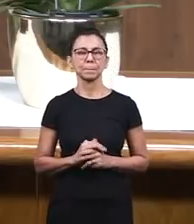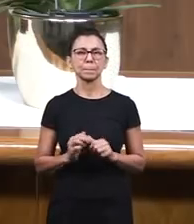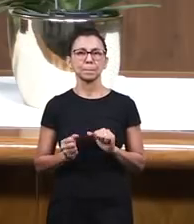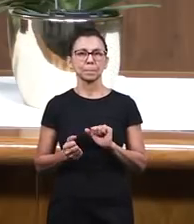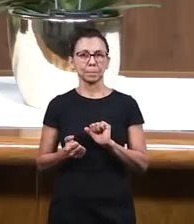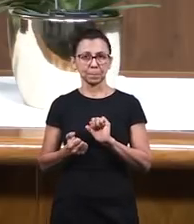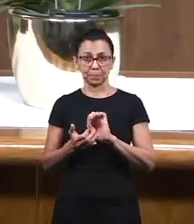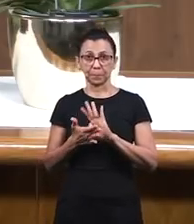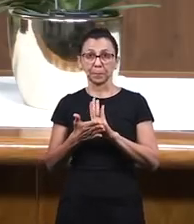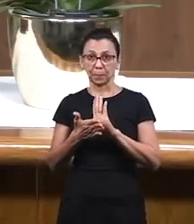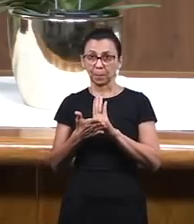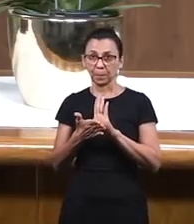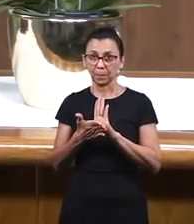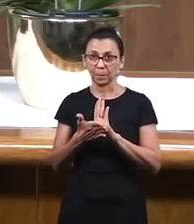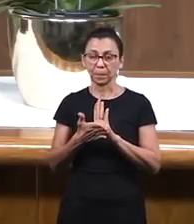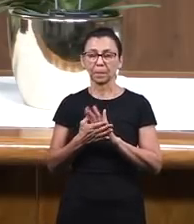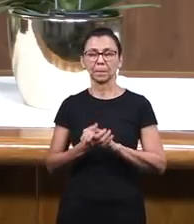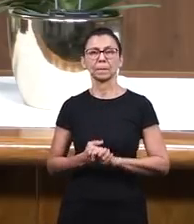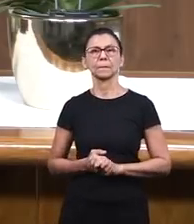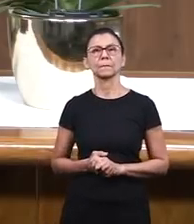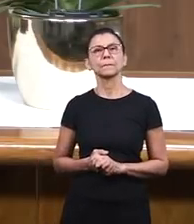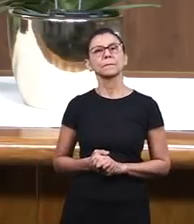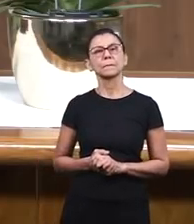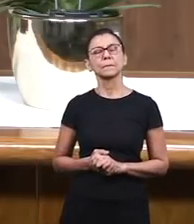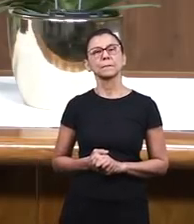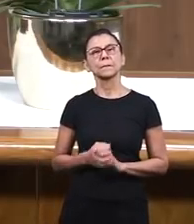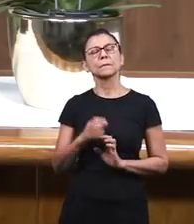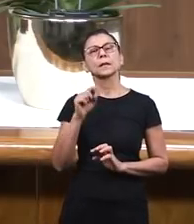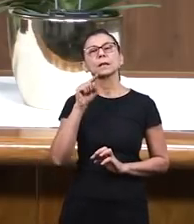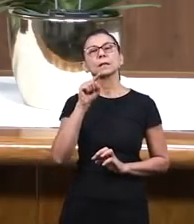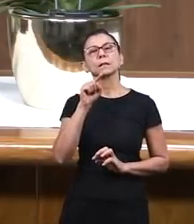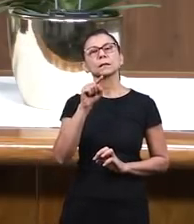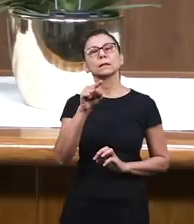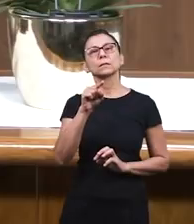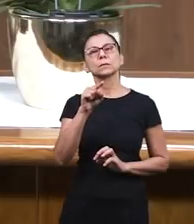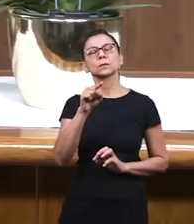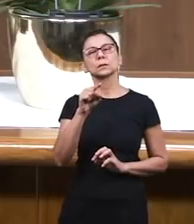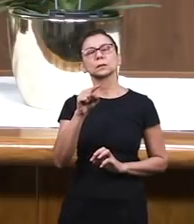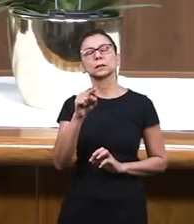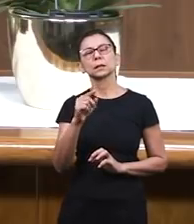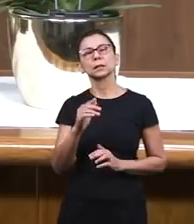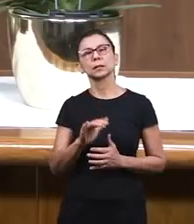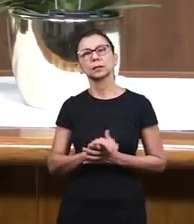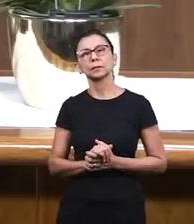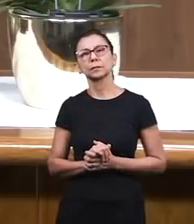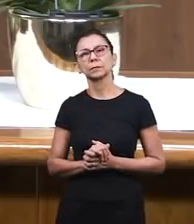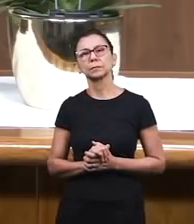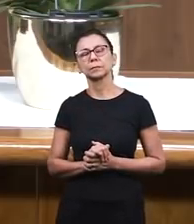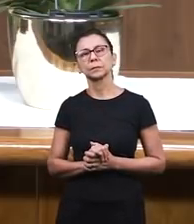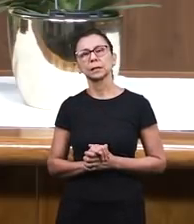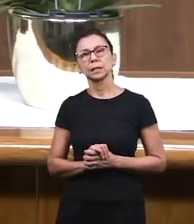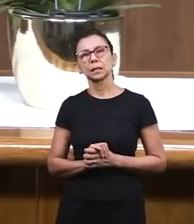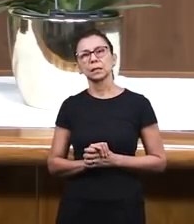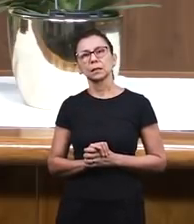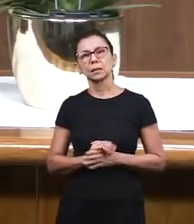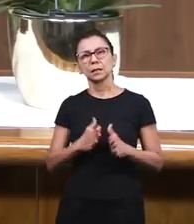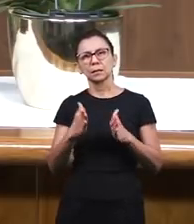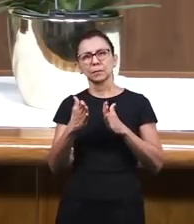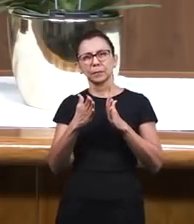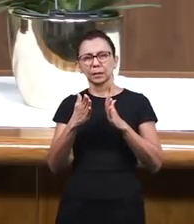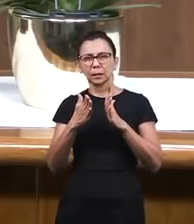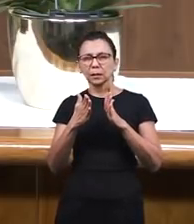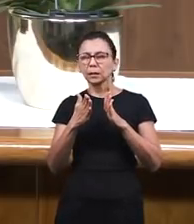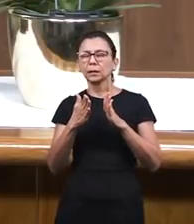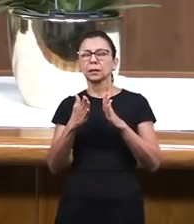mais um último louvor. Nesse momento que estivermos entoando o louvor, você vai estar colocando diante do Senhor esse período, esse momento